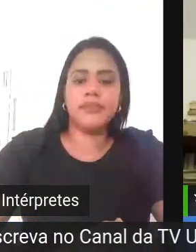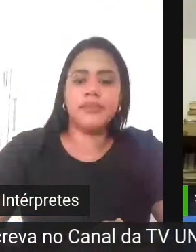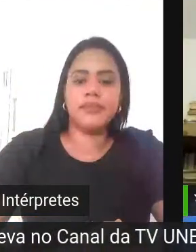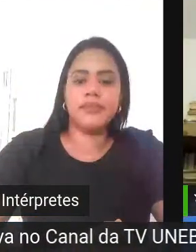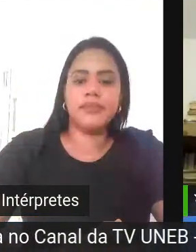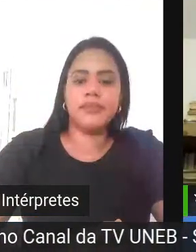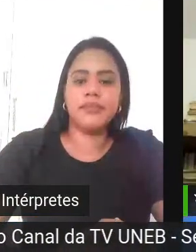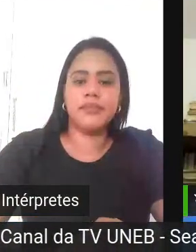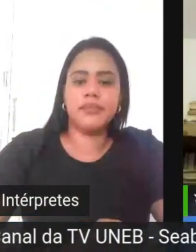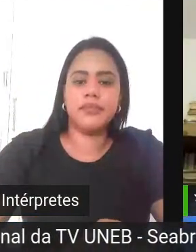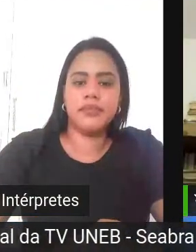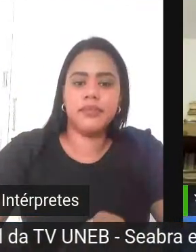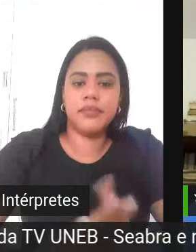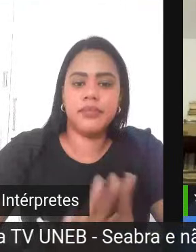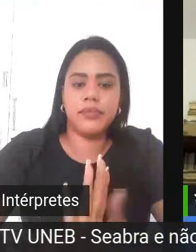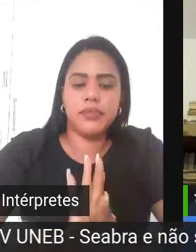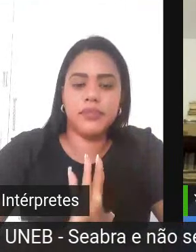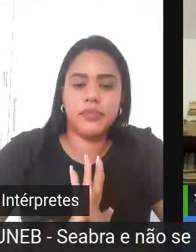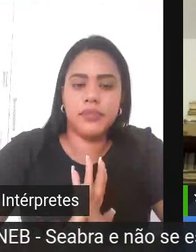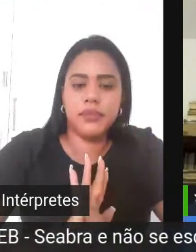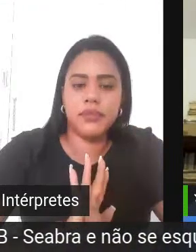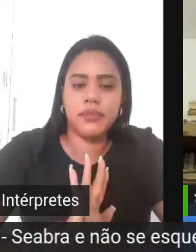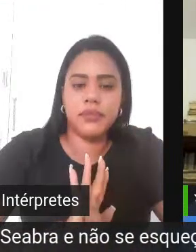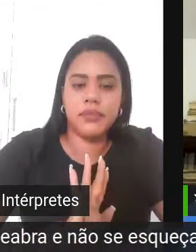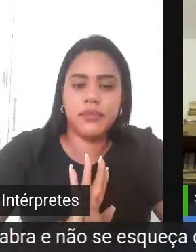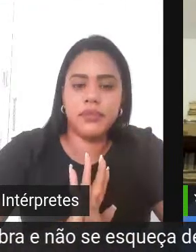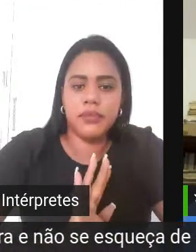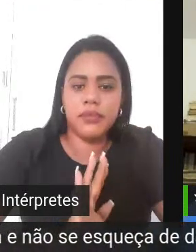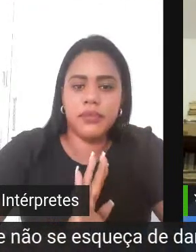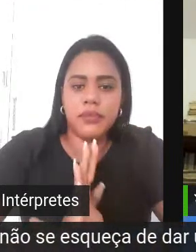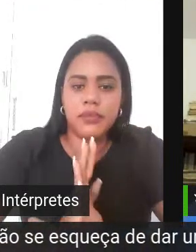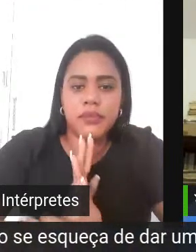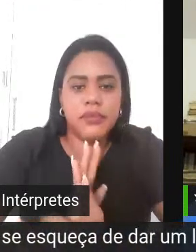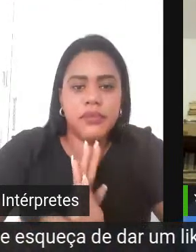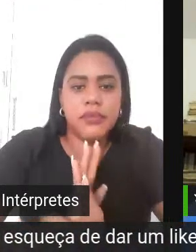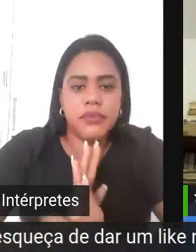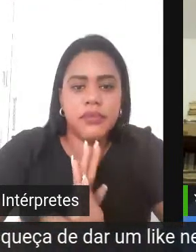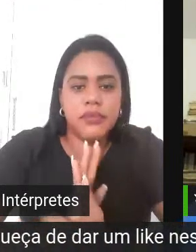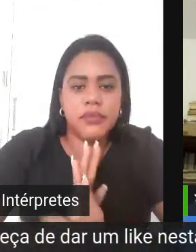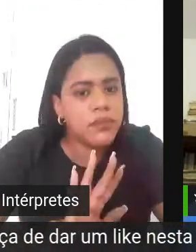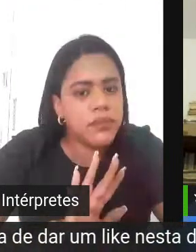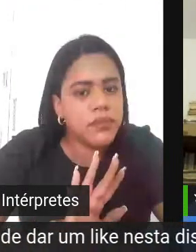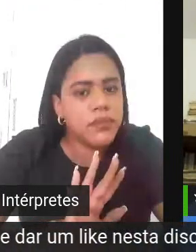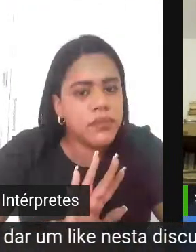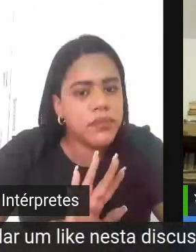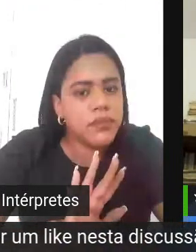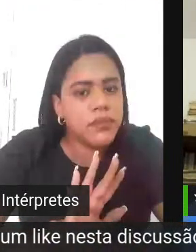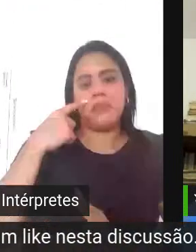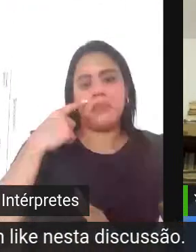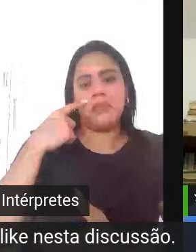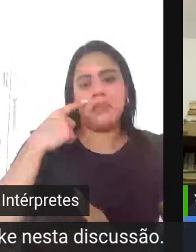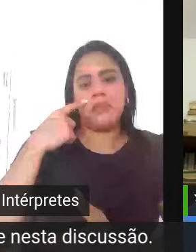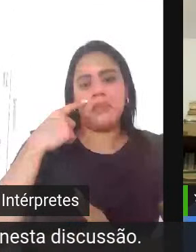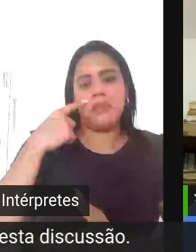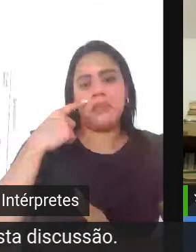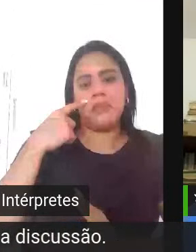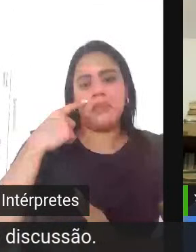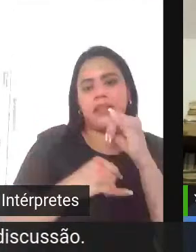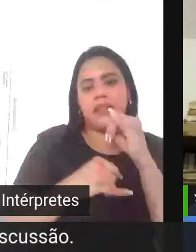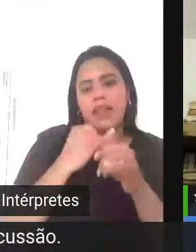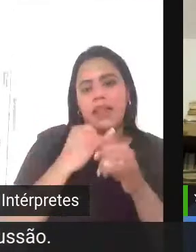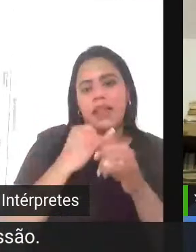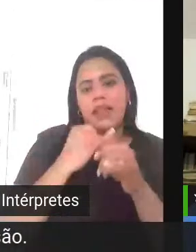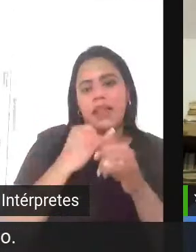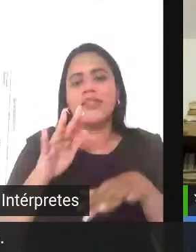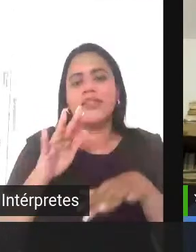Eu estou com alguns problemas em ouvir o Adelino, vou lhe perdendo de vez em quando, mas se calhar eu coloco a mesma pergunta à Eliana,